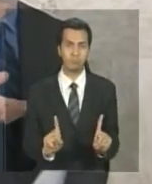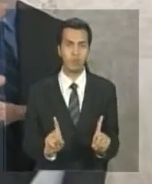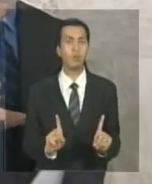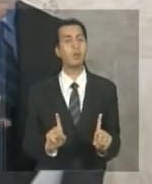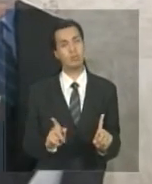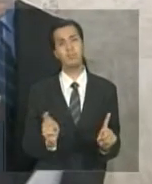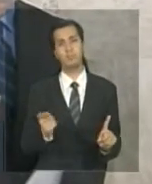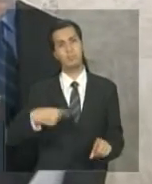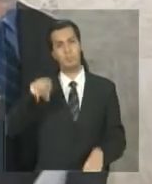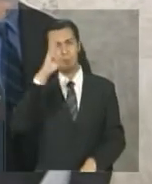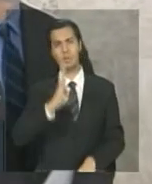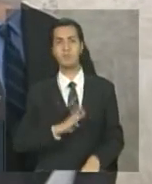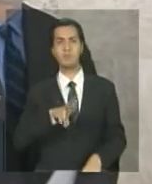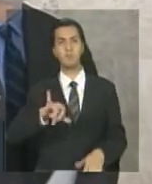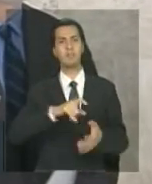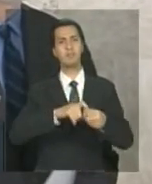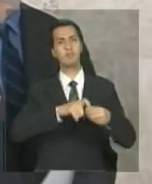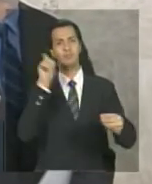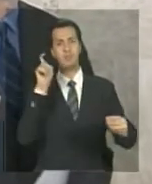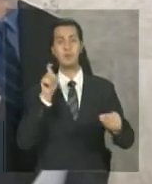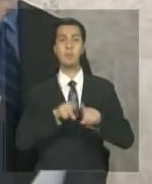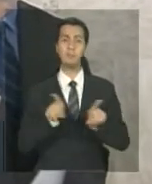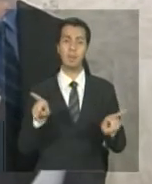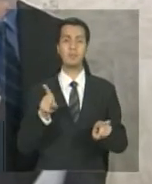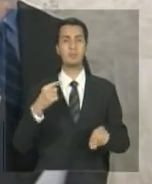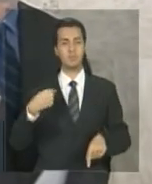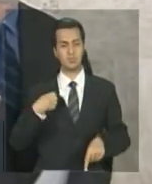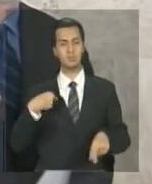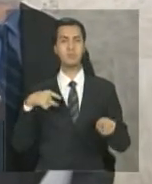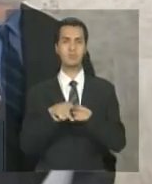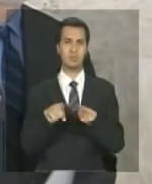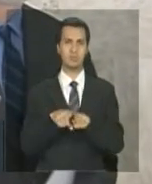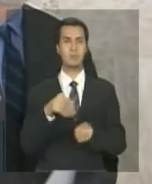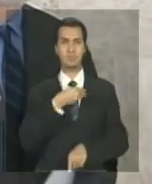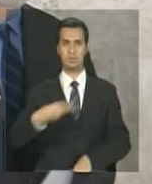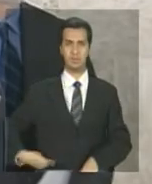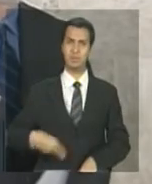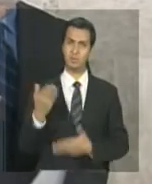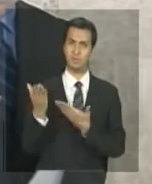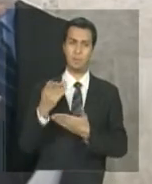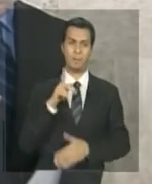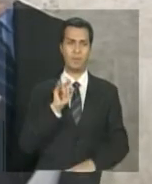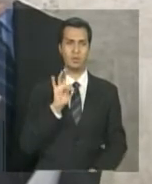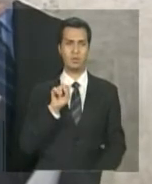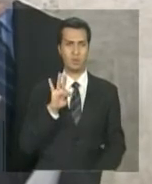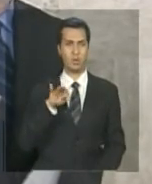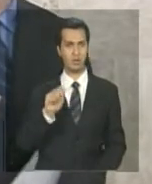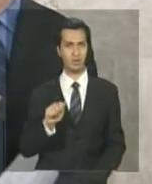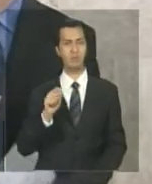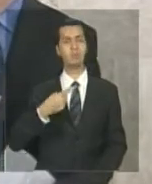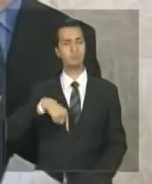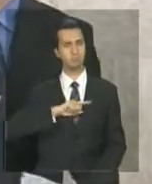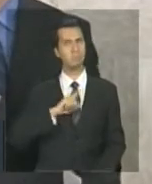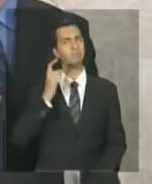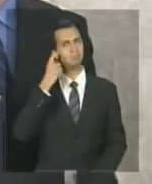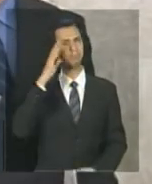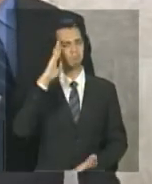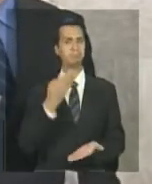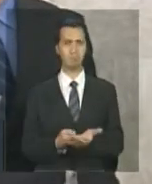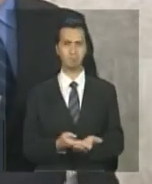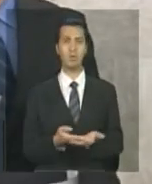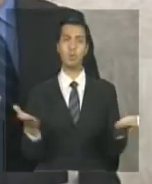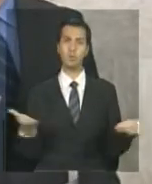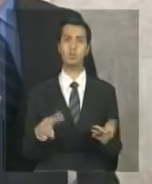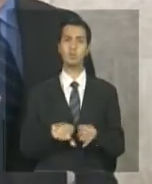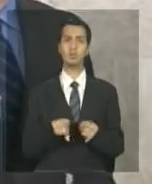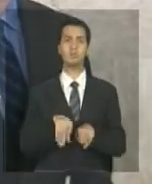nesse processo de negociação. Mas tanto o ministro Patriota como eu estamos certos de que vai haver, e hoje na conversa com o presidente Calderón, isso ficou muito